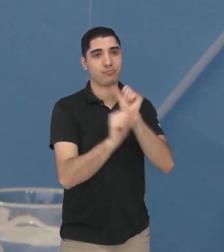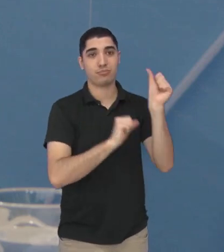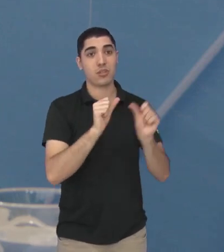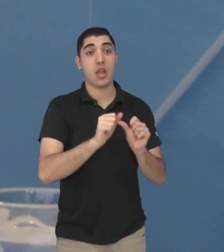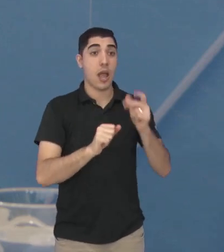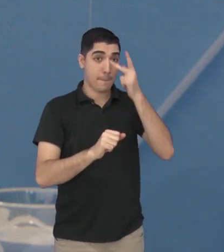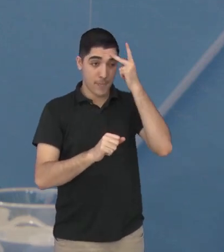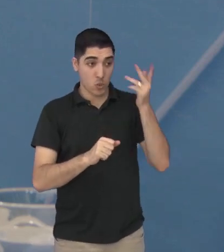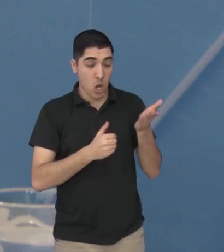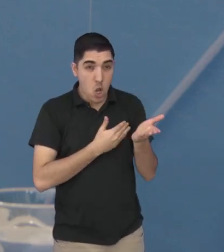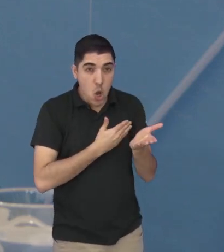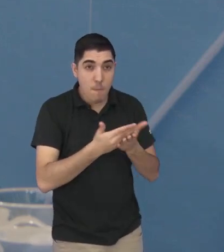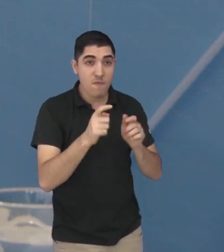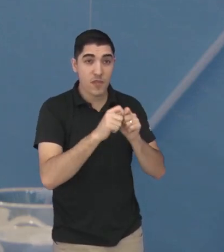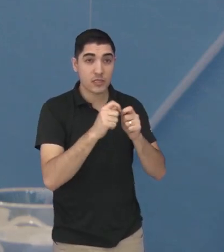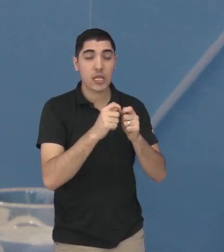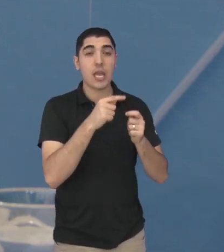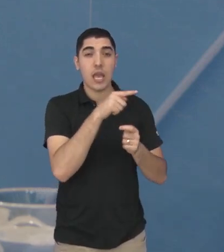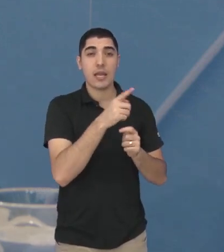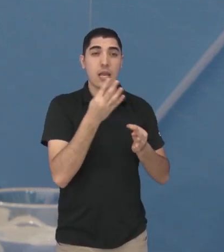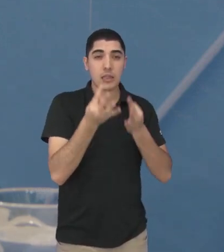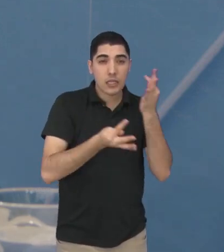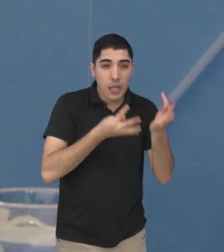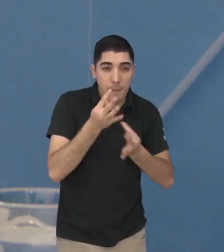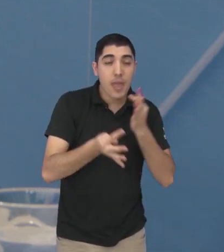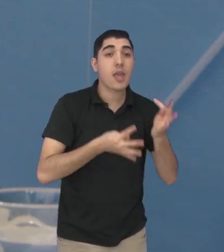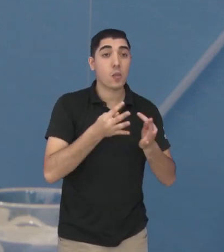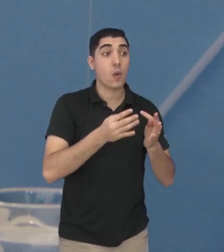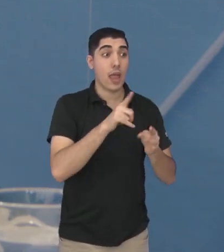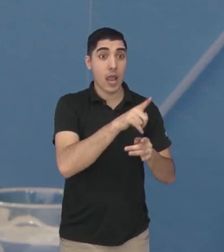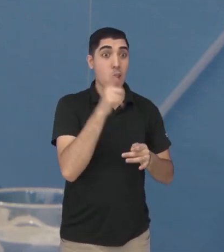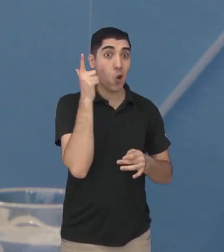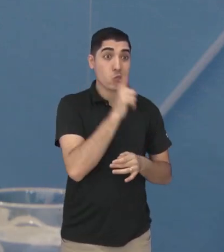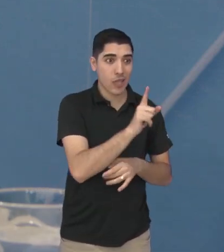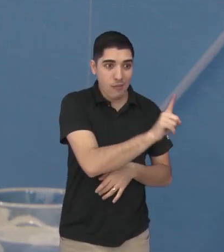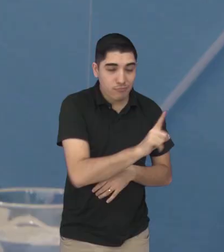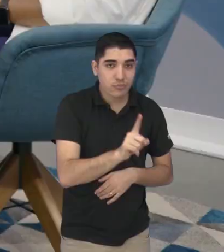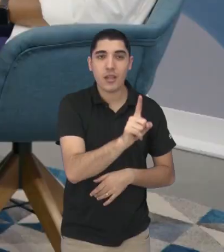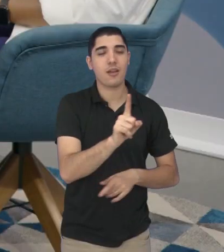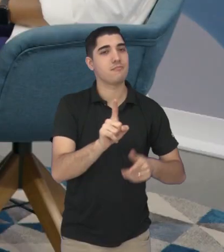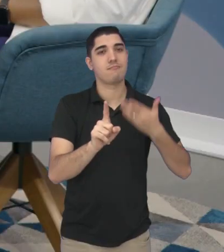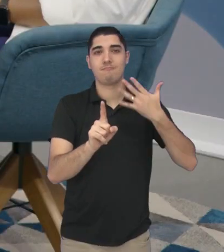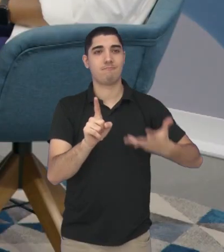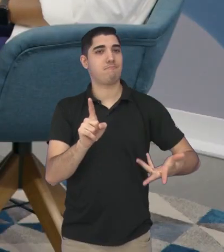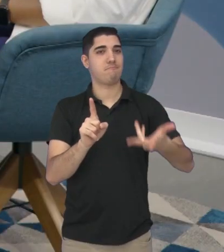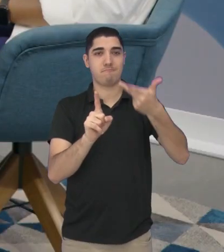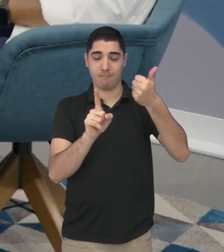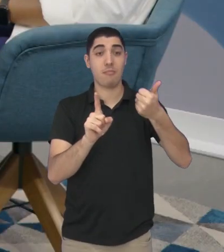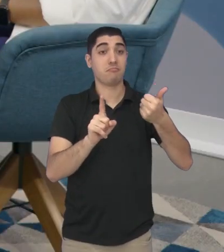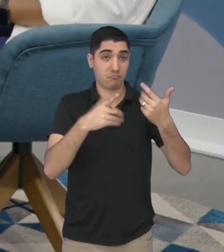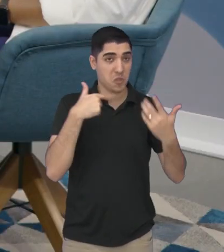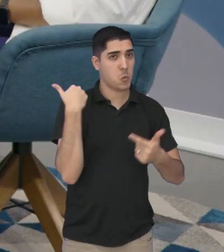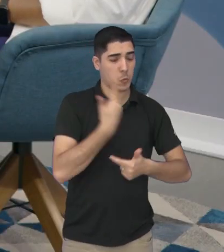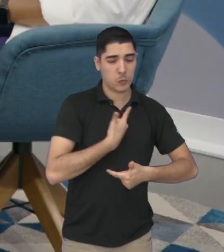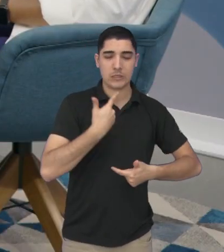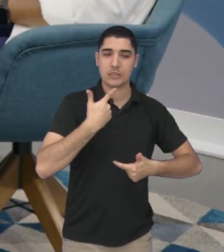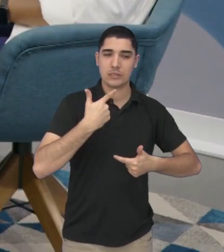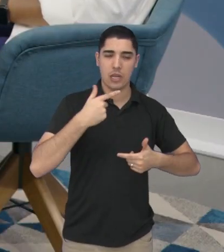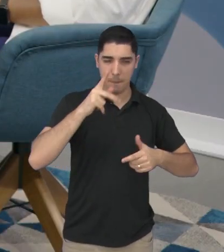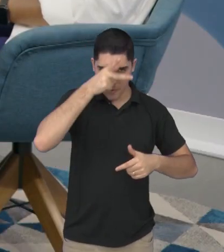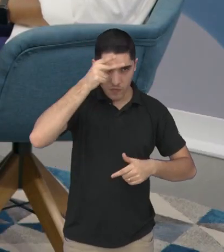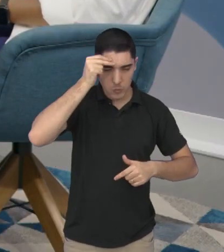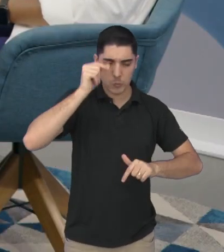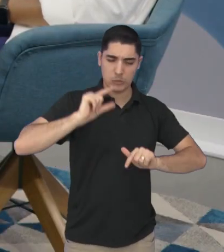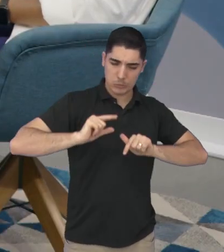A pessoa resolveu se tratar naquele momento. Se ela consegue entrar, o prognóstico melhora muito. Então, a gente tem trabalhado muito para que essa